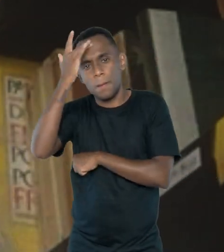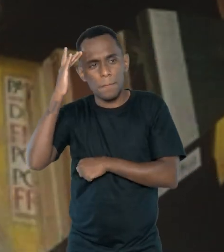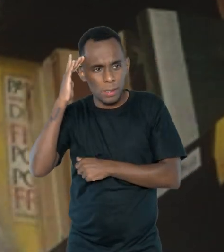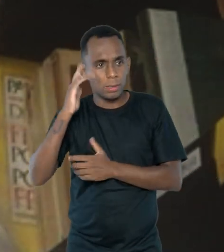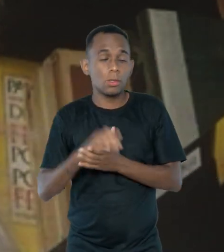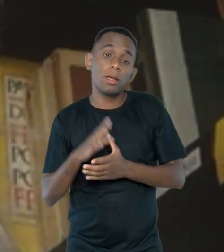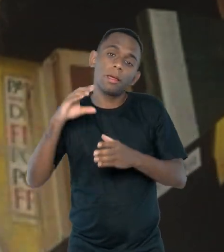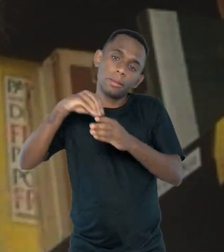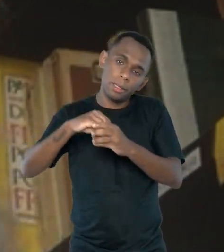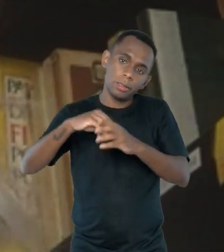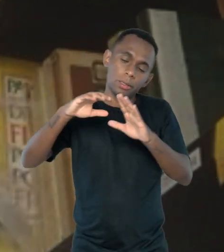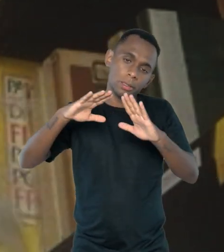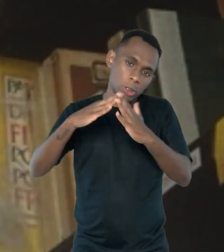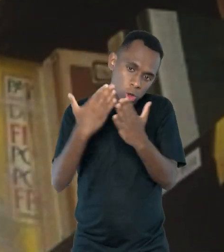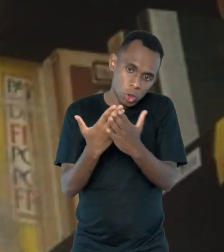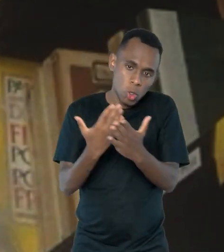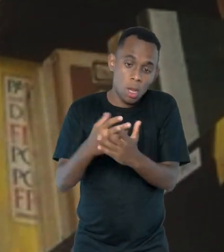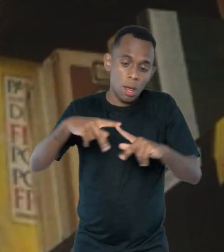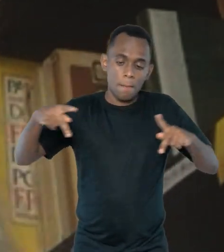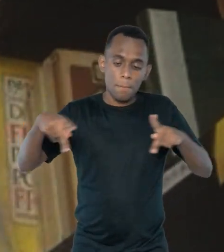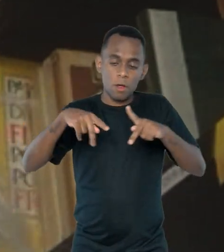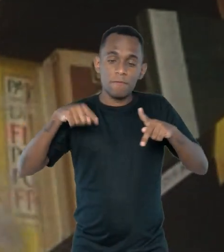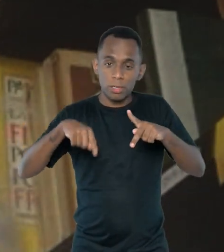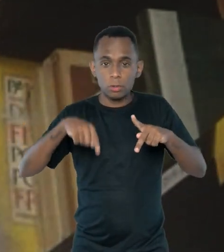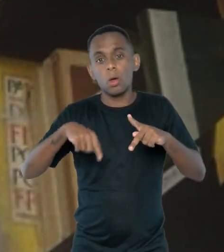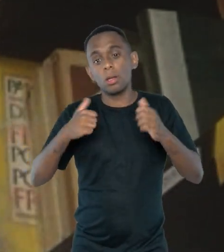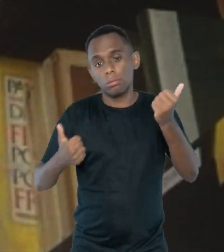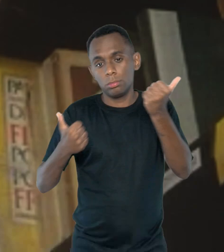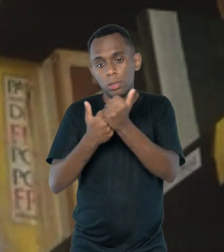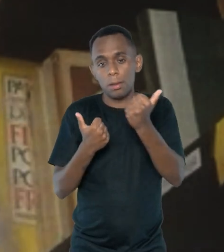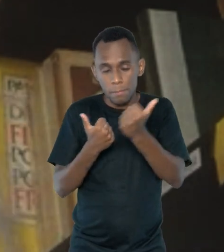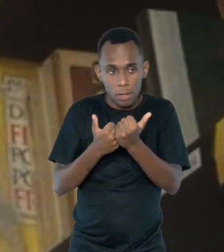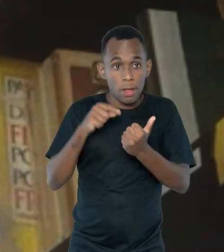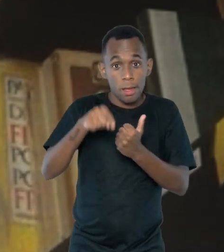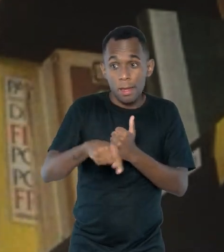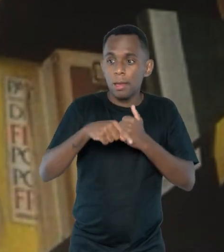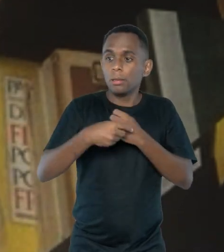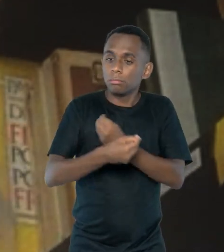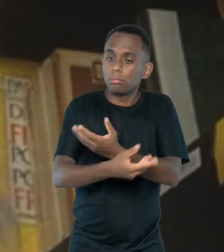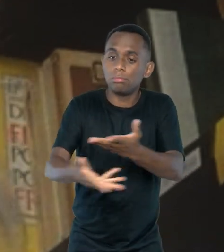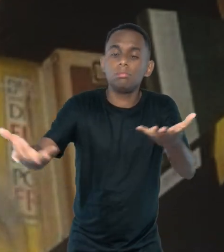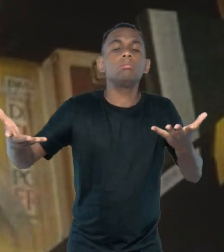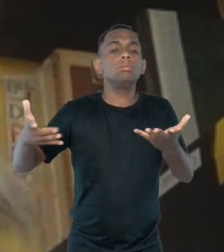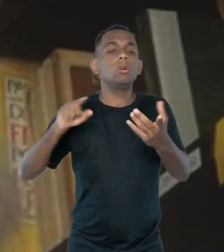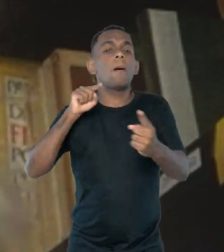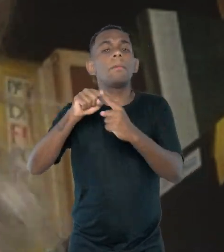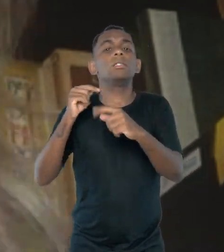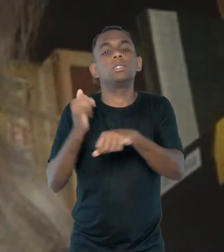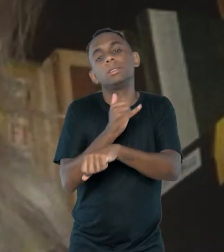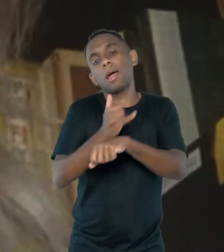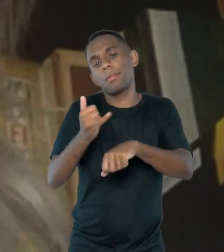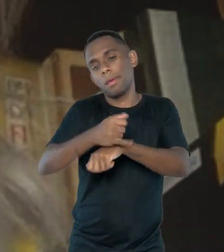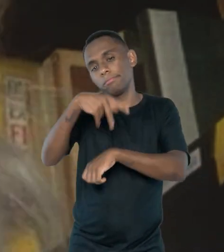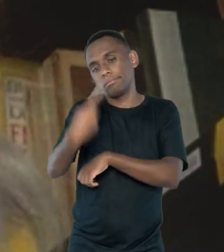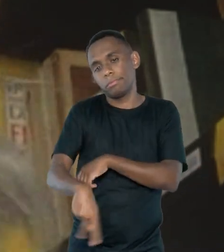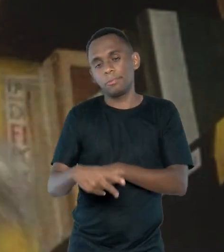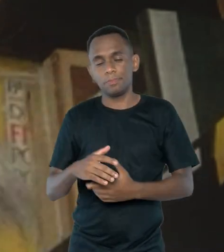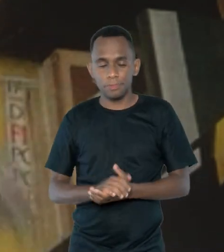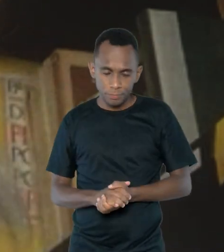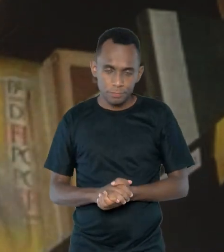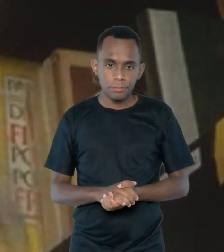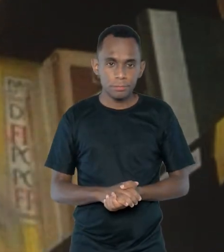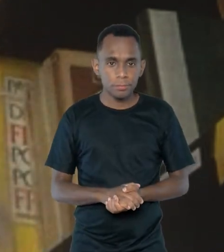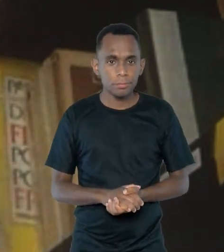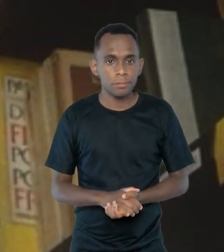está na escola, é a professora que é a coautora dele, que é ela que vai dar sentido para ele. Então, através dessa